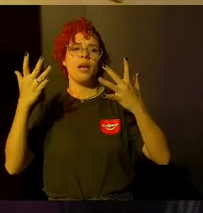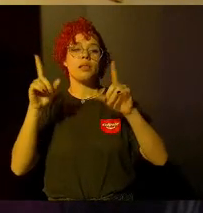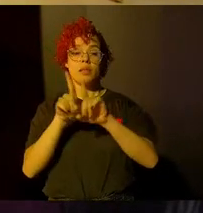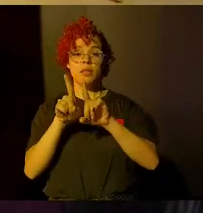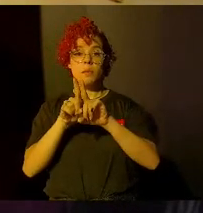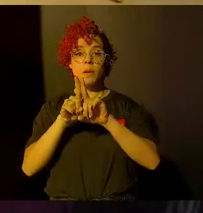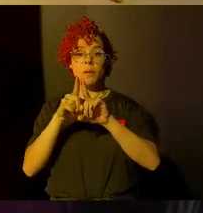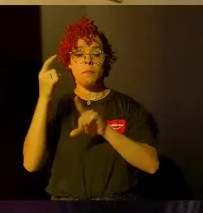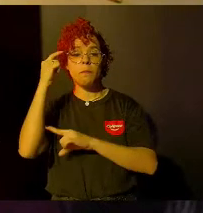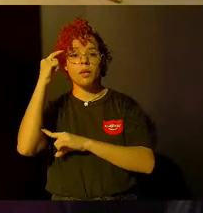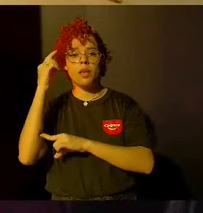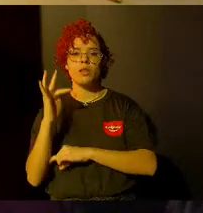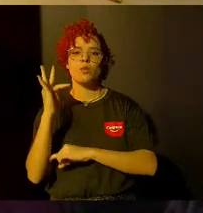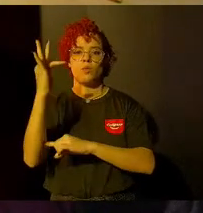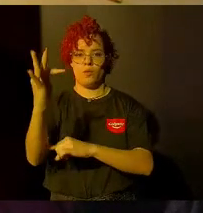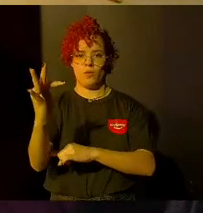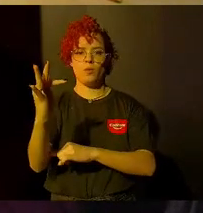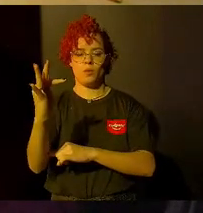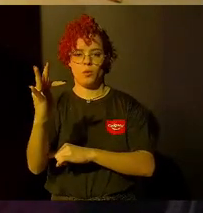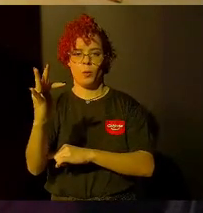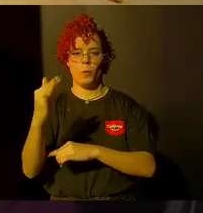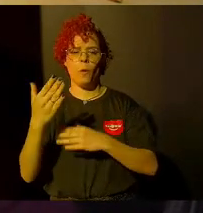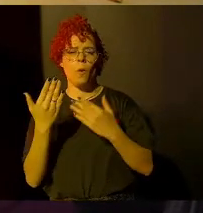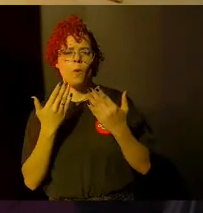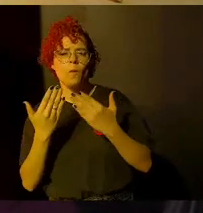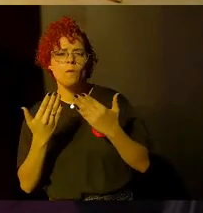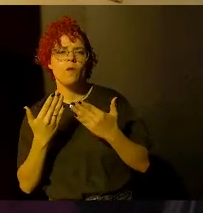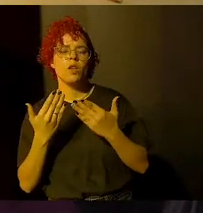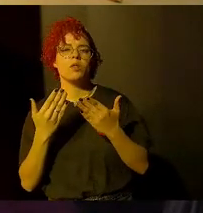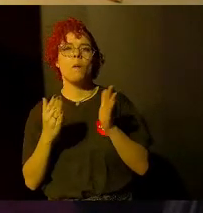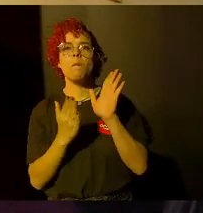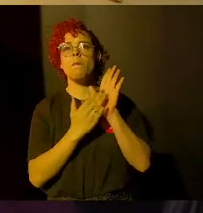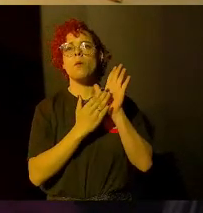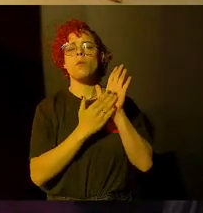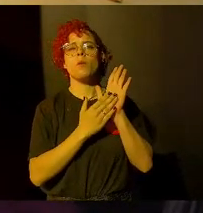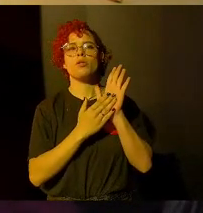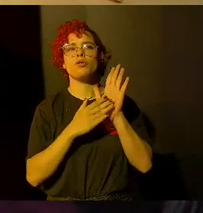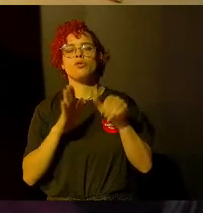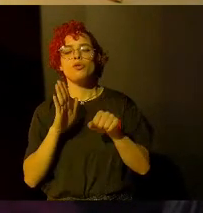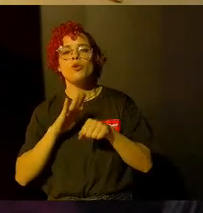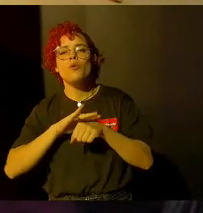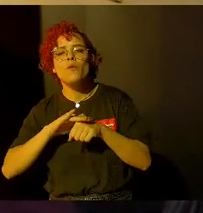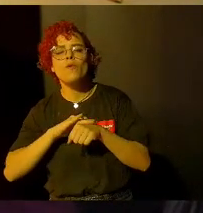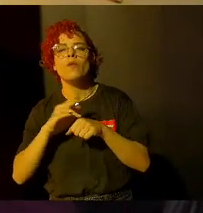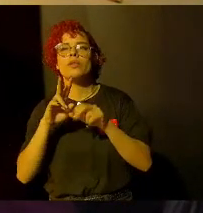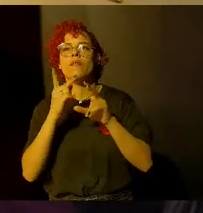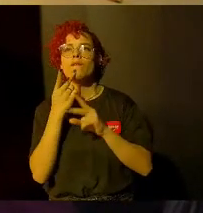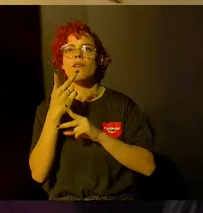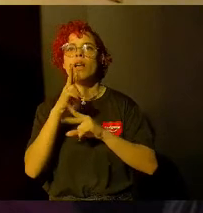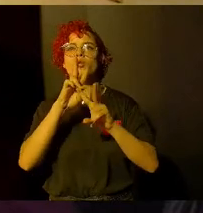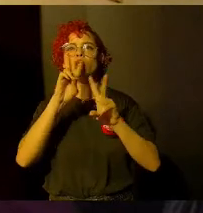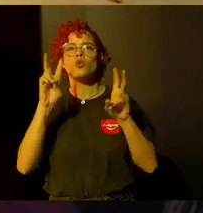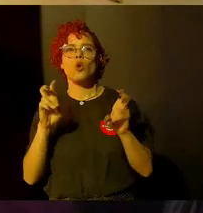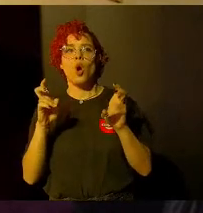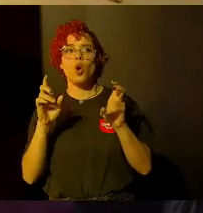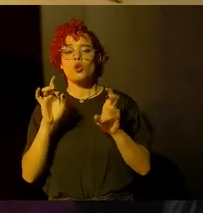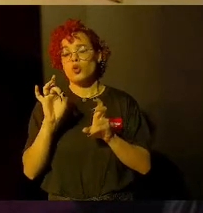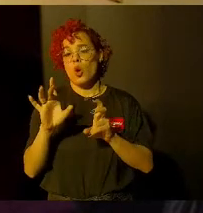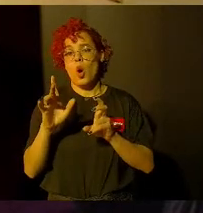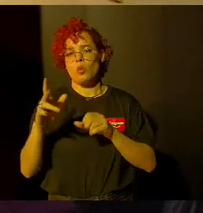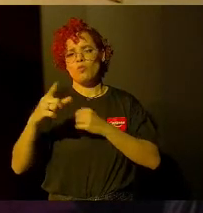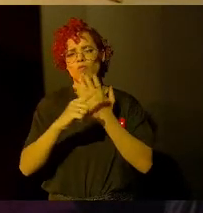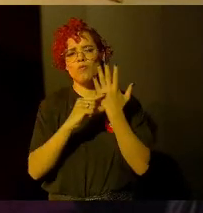então meses que converte que eu pudessem conversas que falassem não só de nós